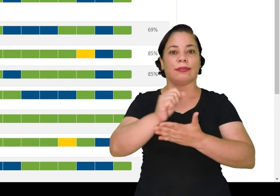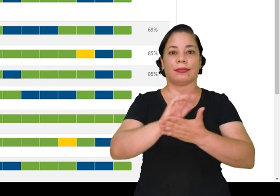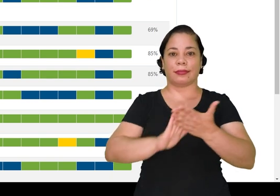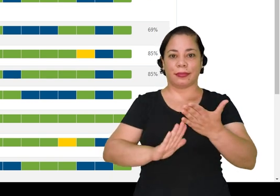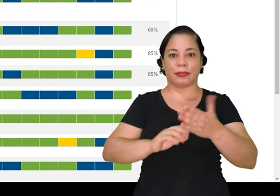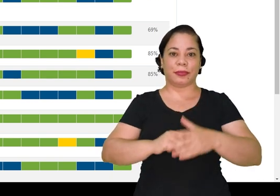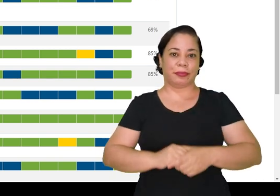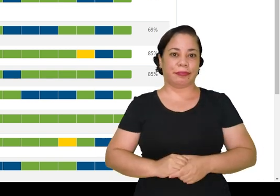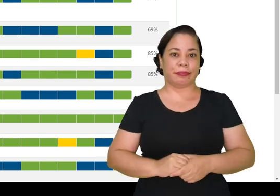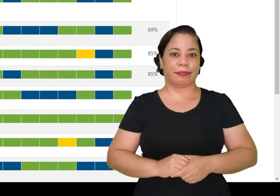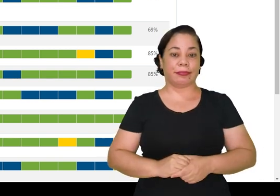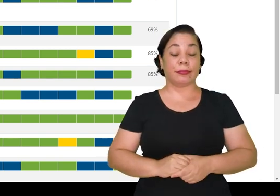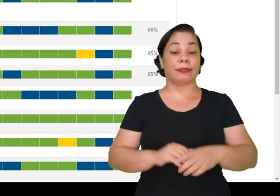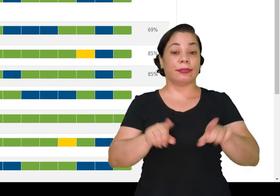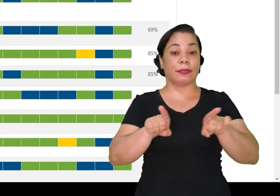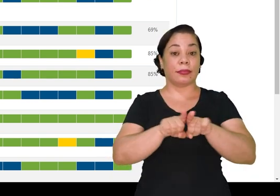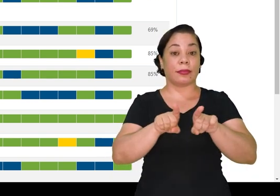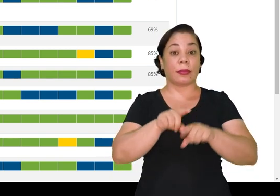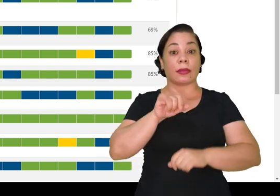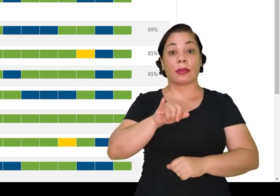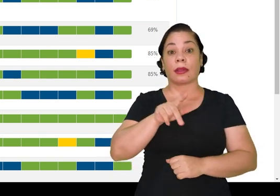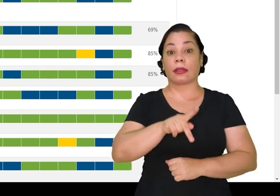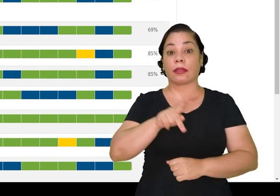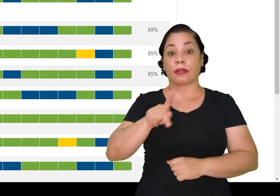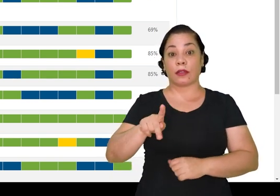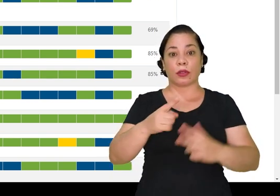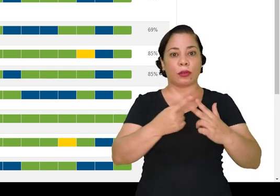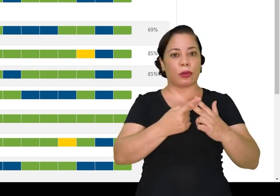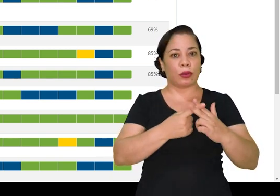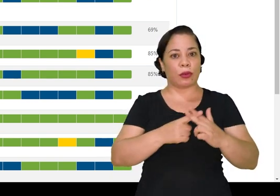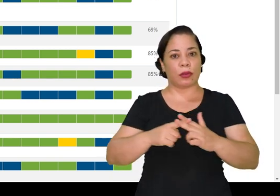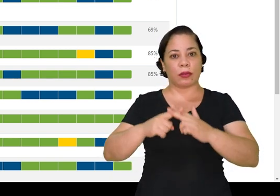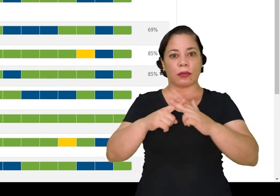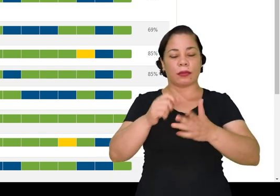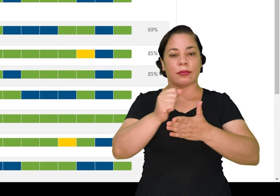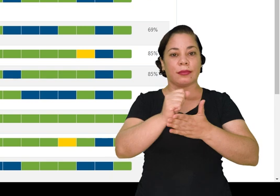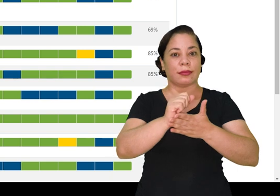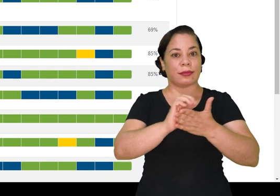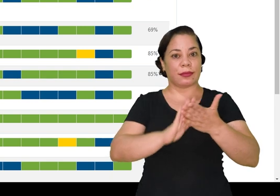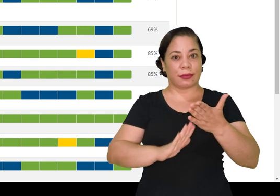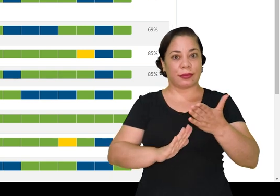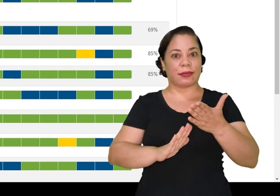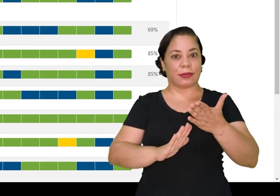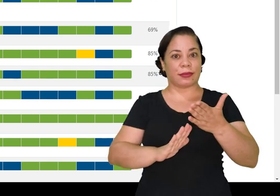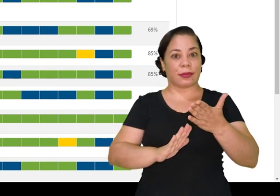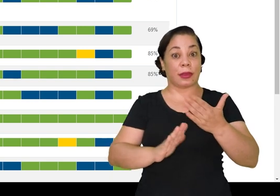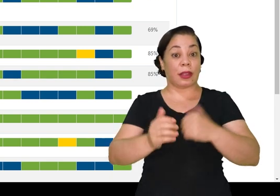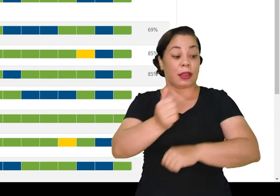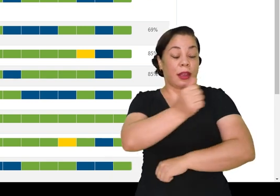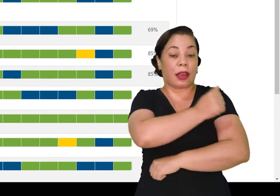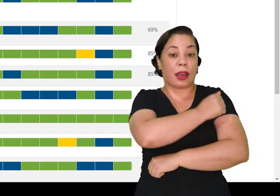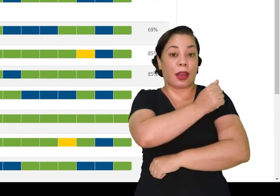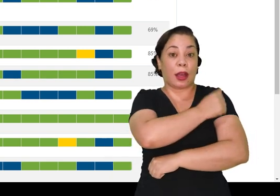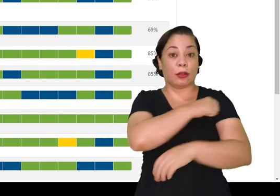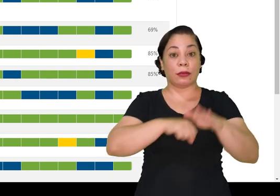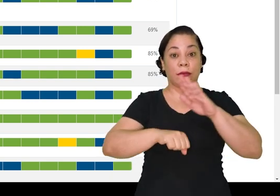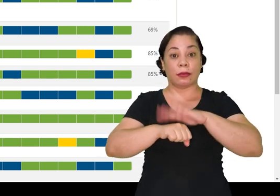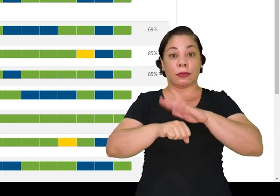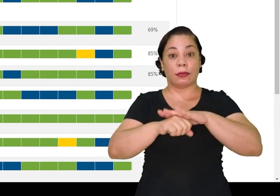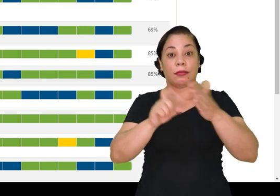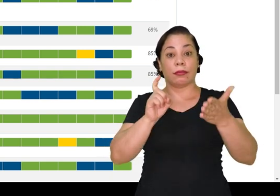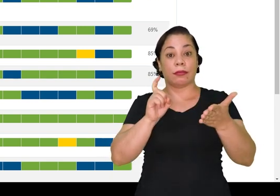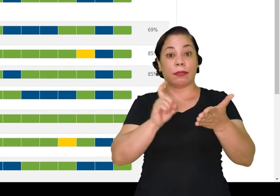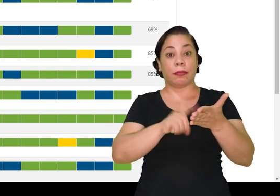aparecer as atividades e ainda se o professor configurar as atividades para que o próprio aluno